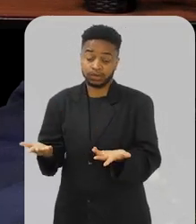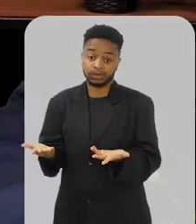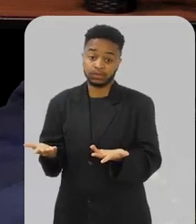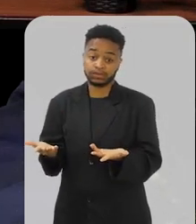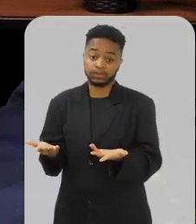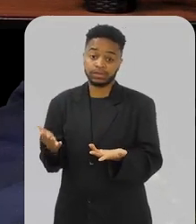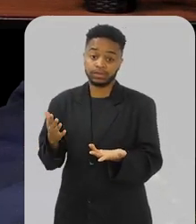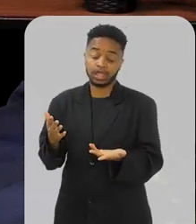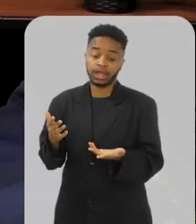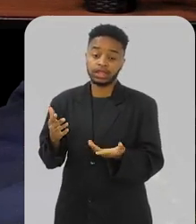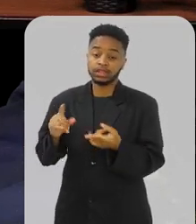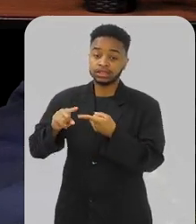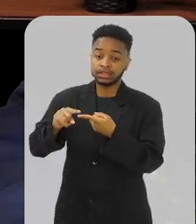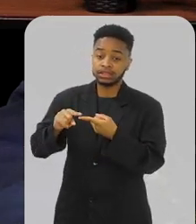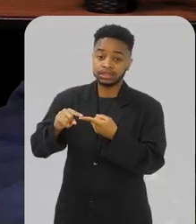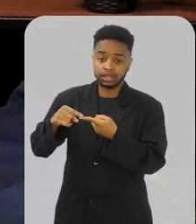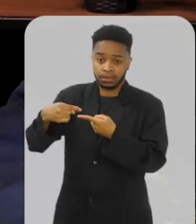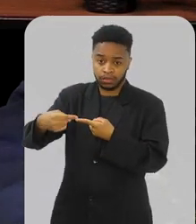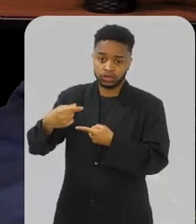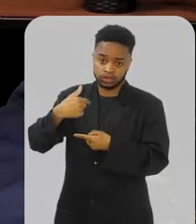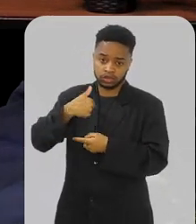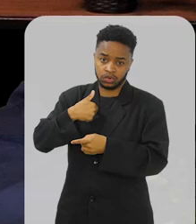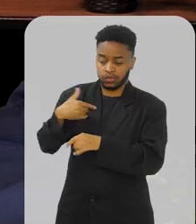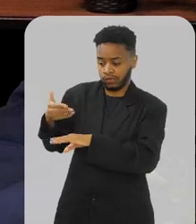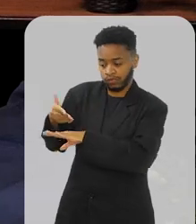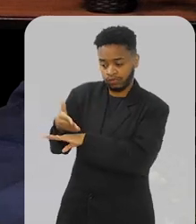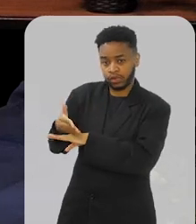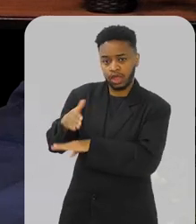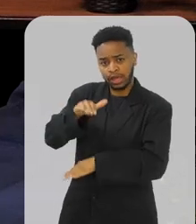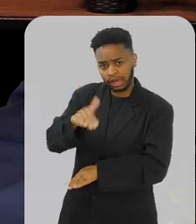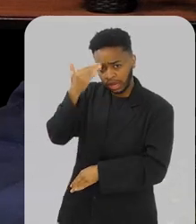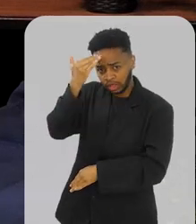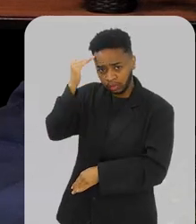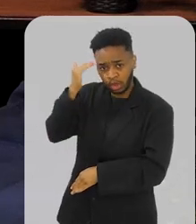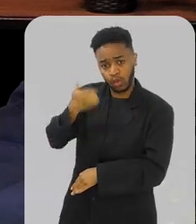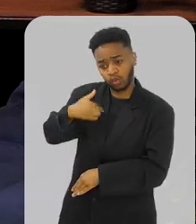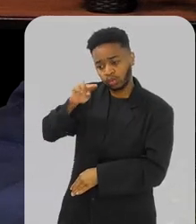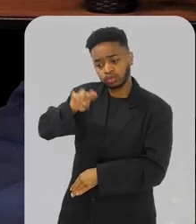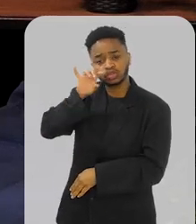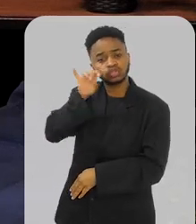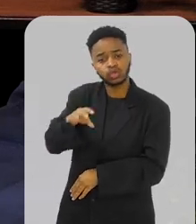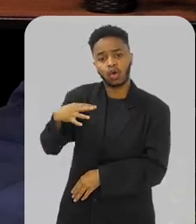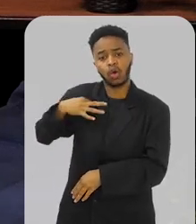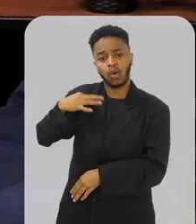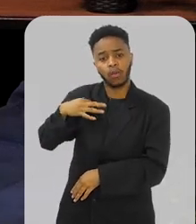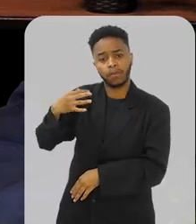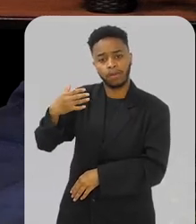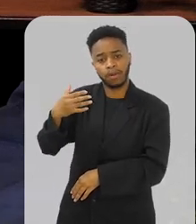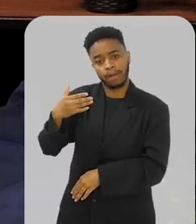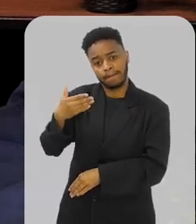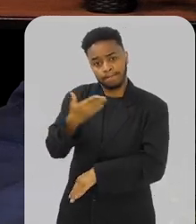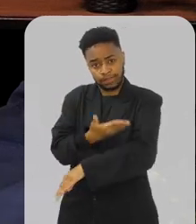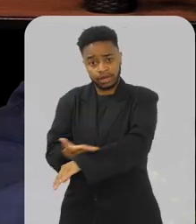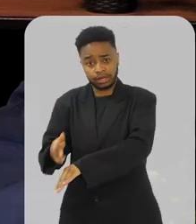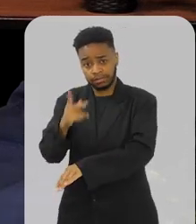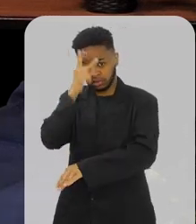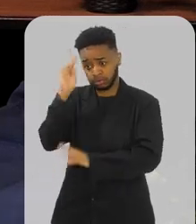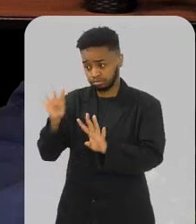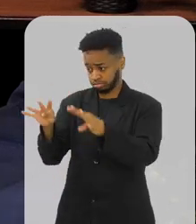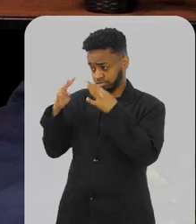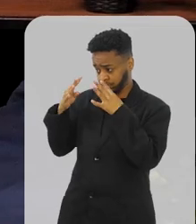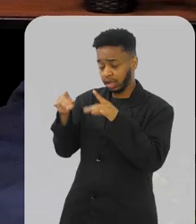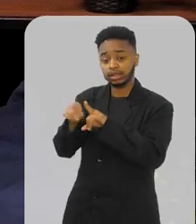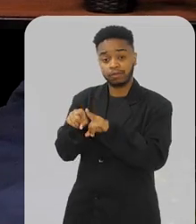Então, quando eu passei do preceito do candomblé andar de branco, chamava atenção. Na faculdade, chamava